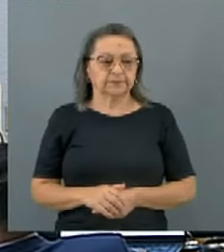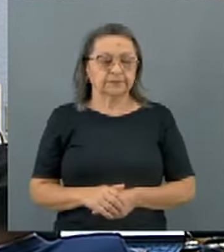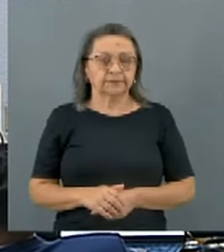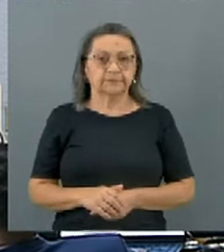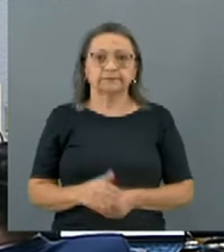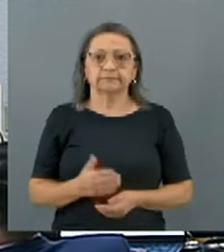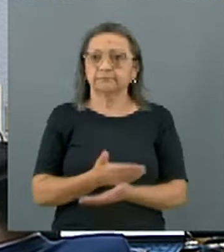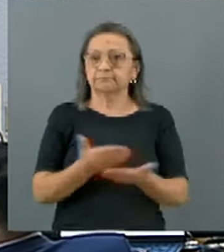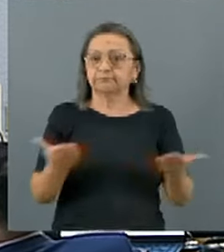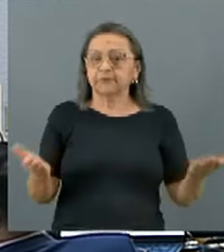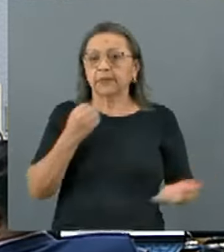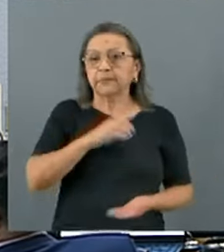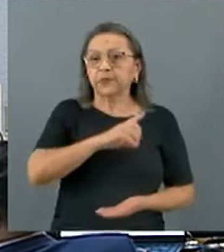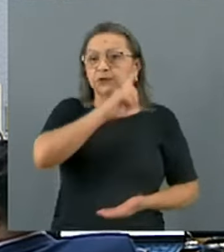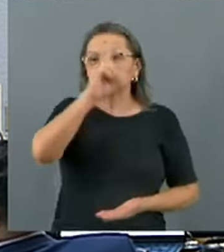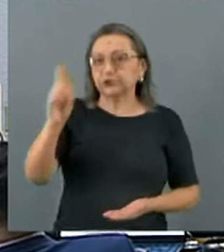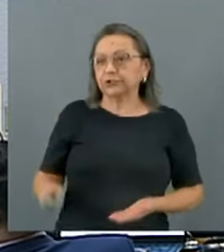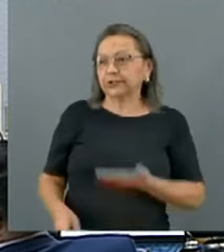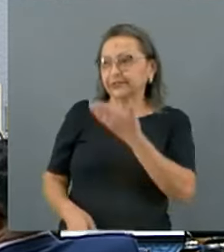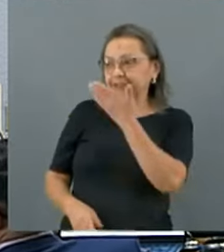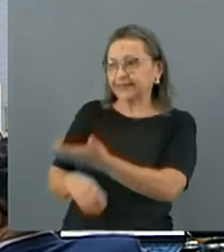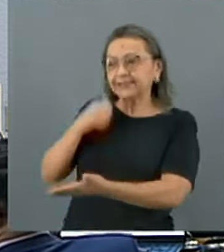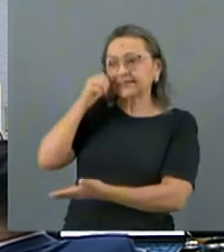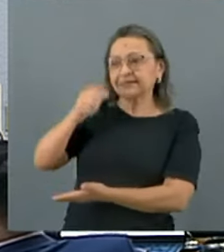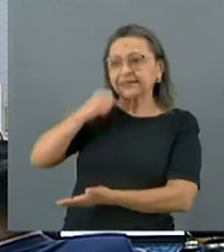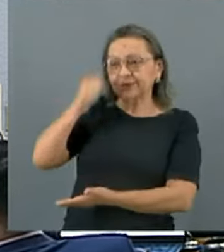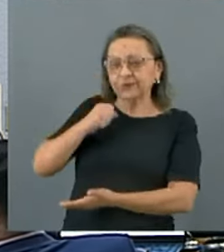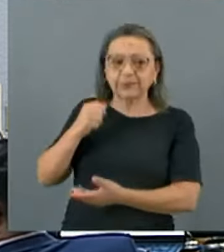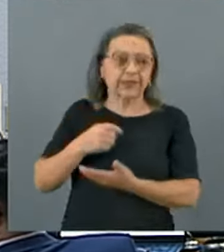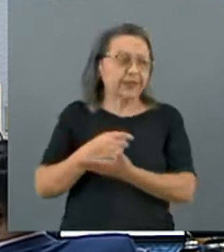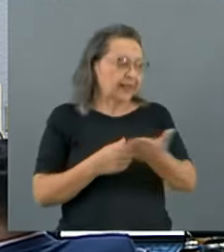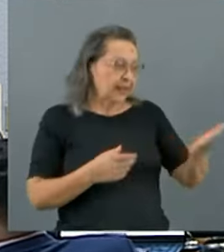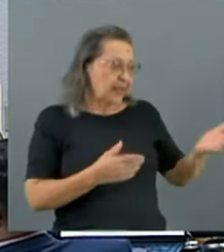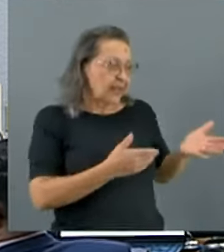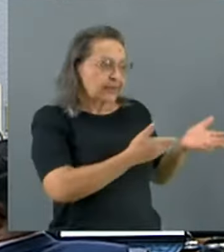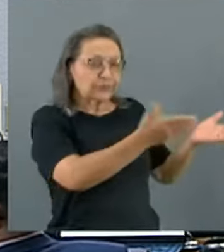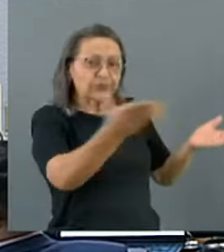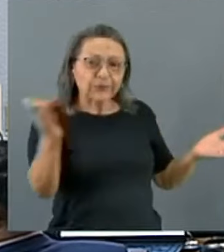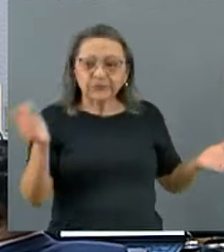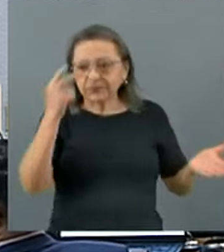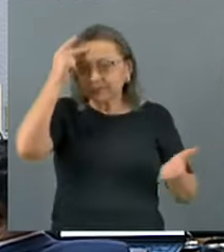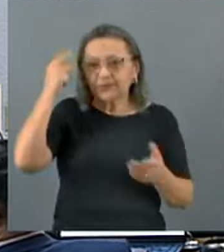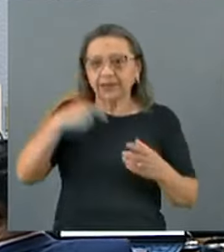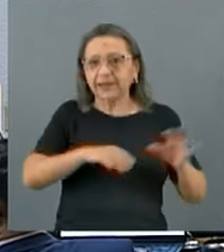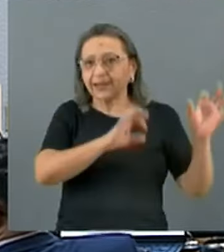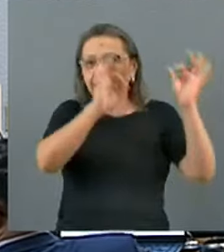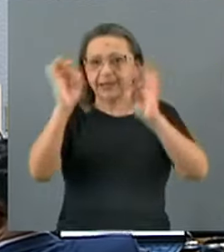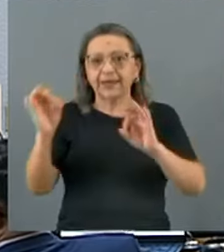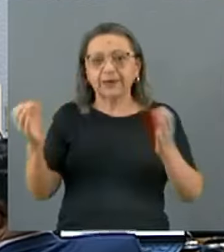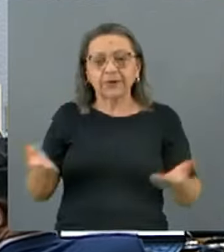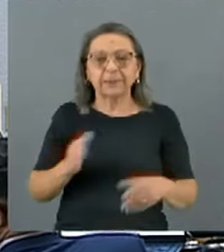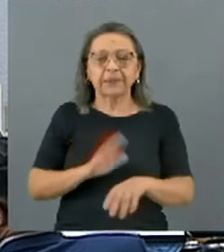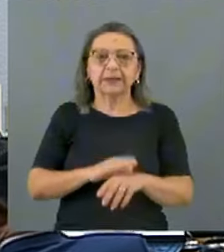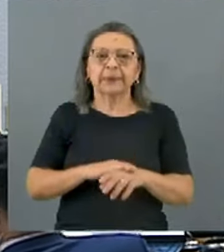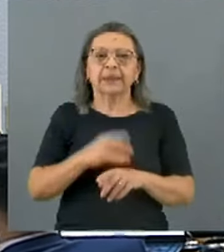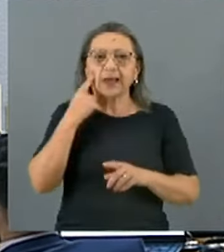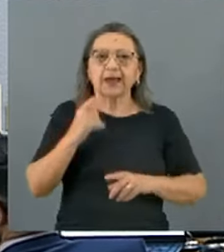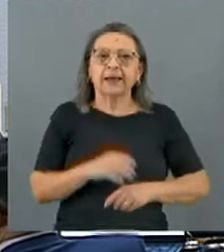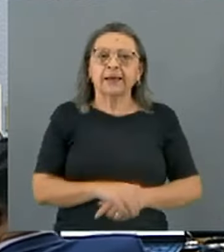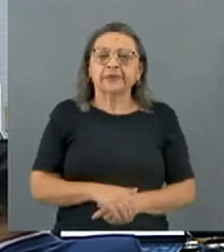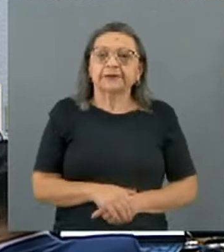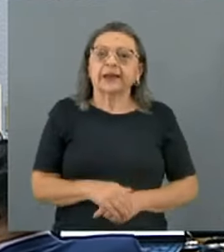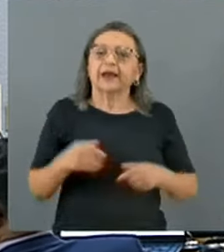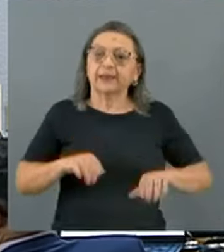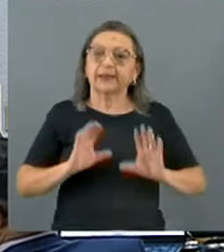Muito bom dia, senador Augusta Brito, bom dia aos parlamentares, bom dia a todos que estão nesta manhã acompanhando mais essa etapa na